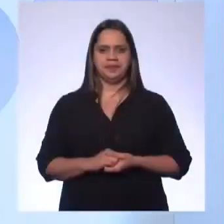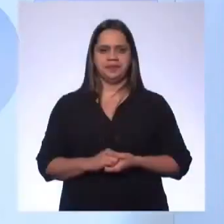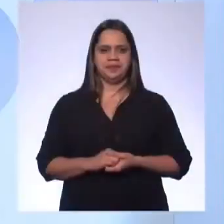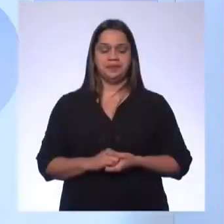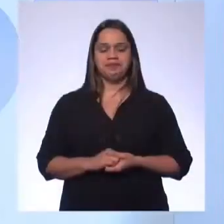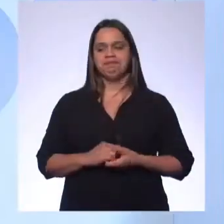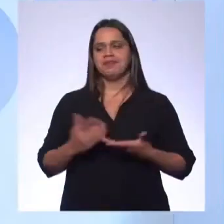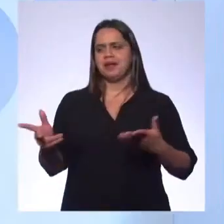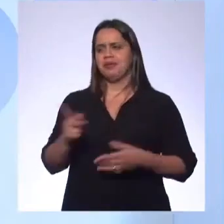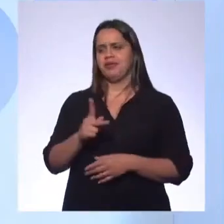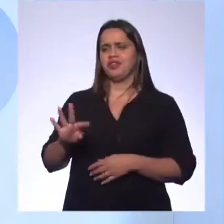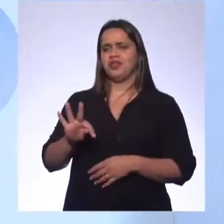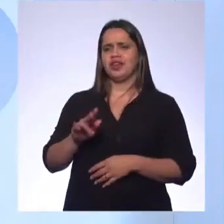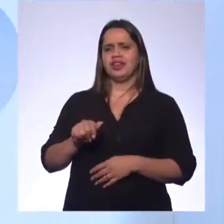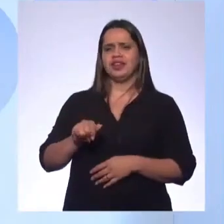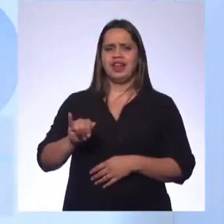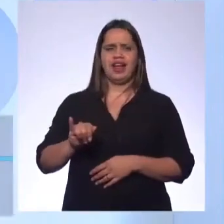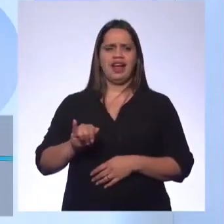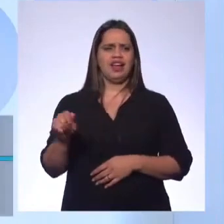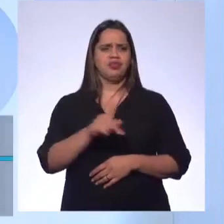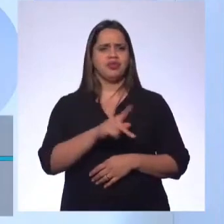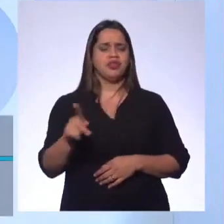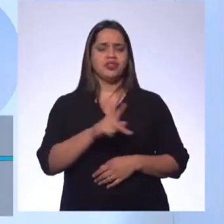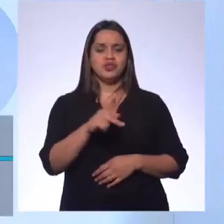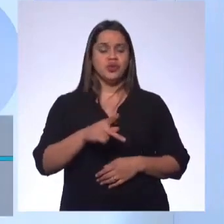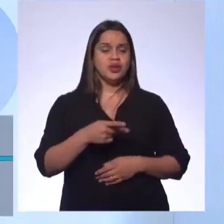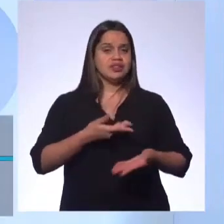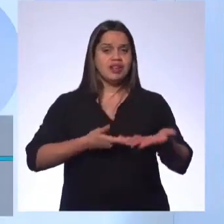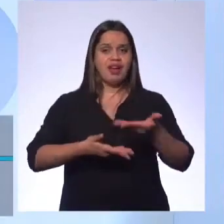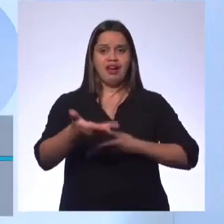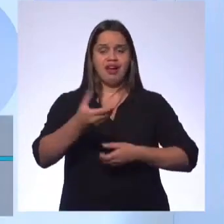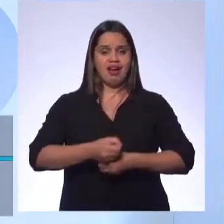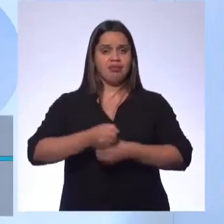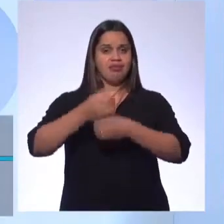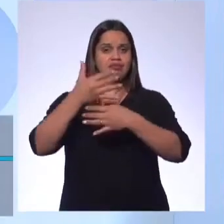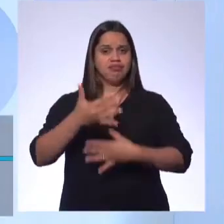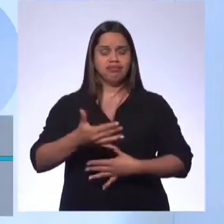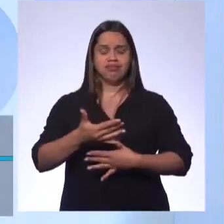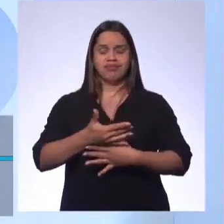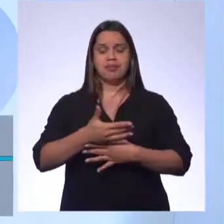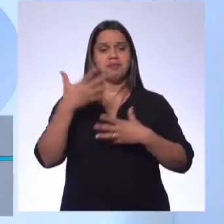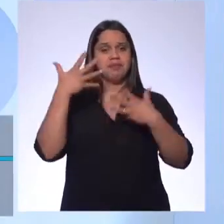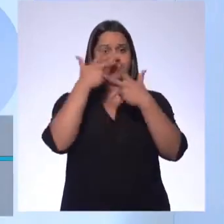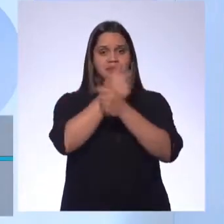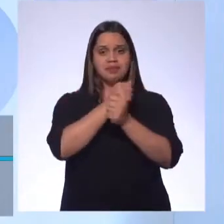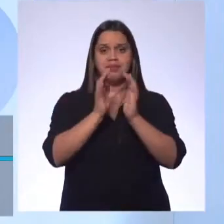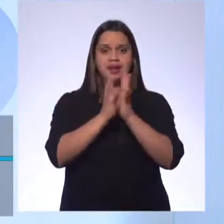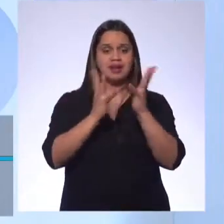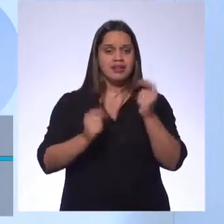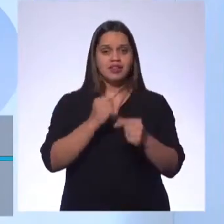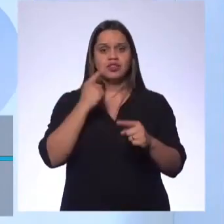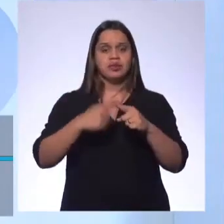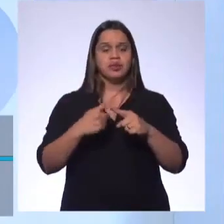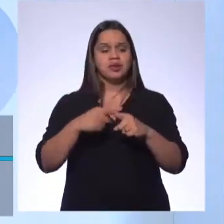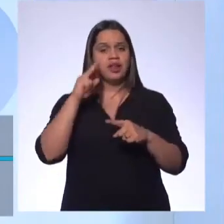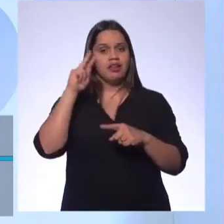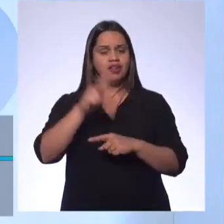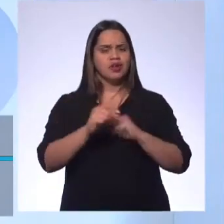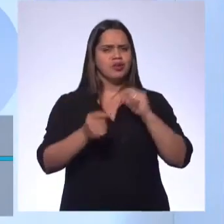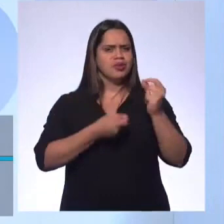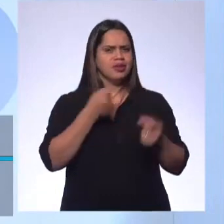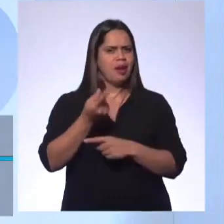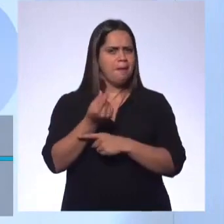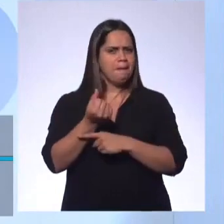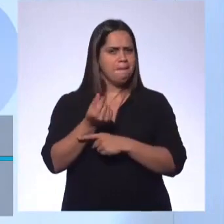Tá, e os professores estão interagindo aqui lindamente, contribuições fundamentais sobre esse preço da